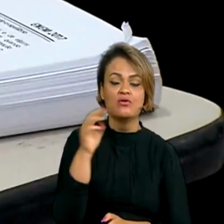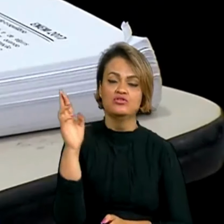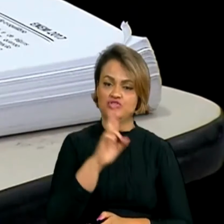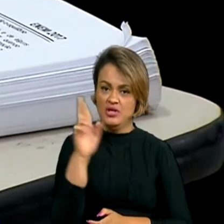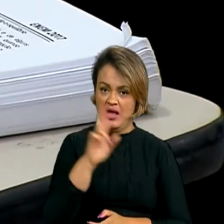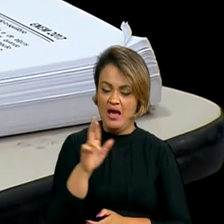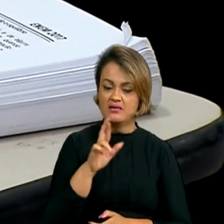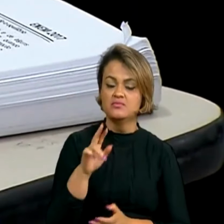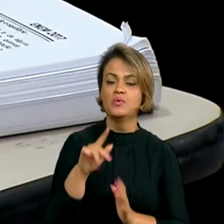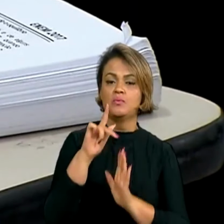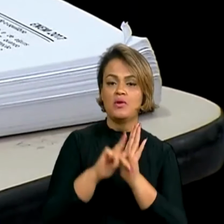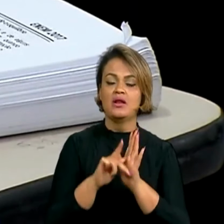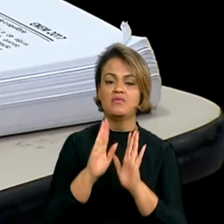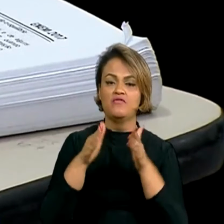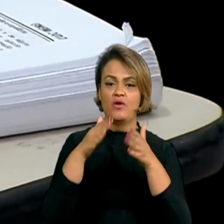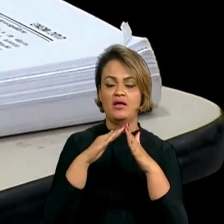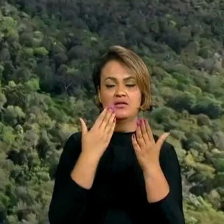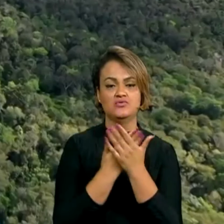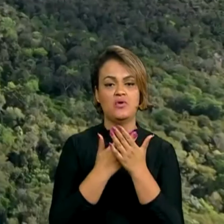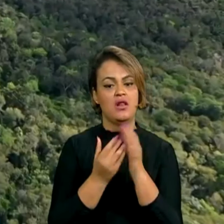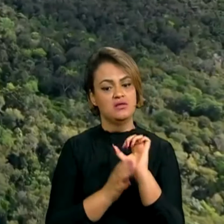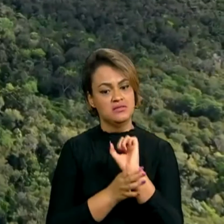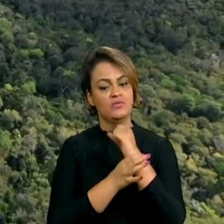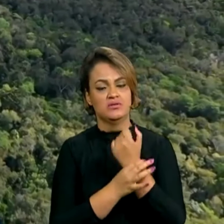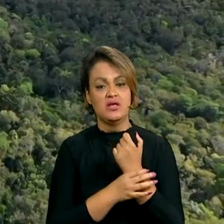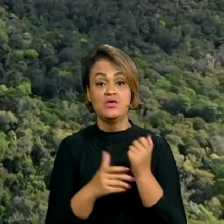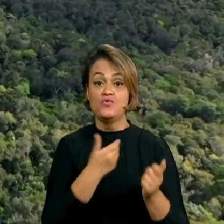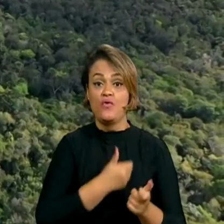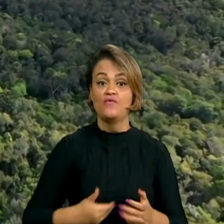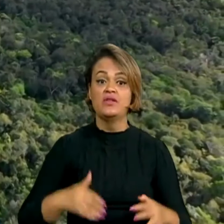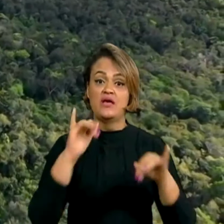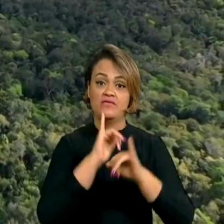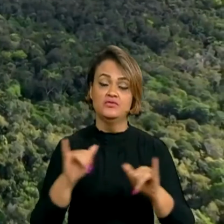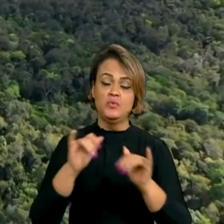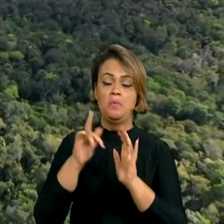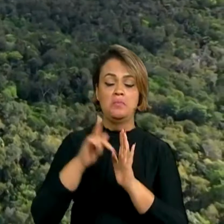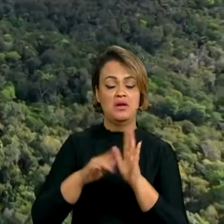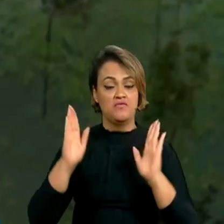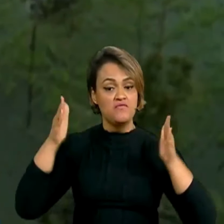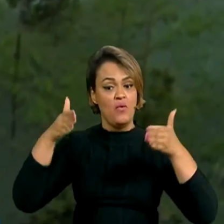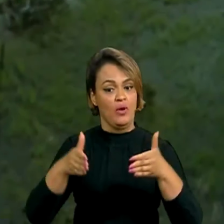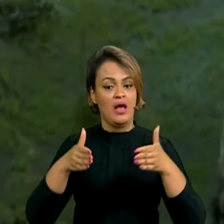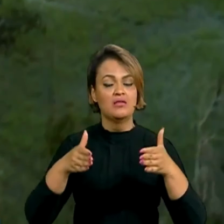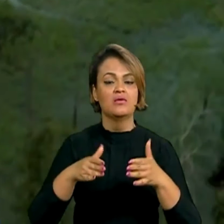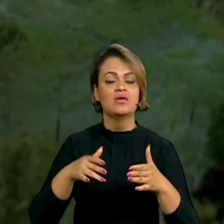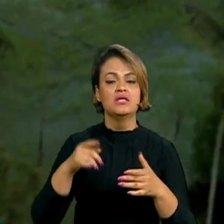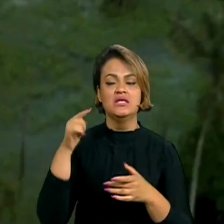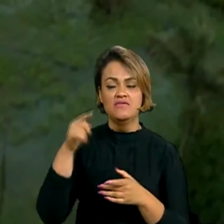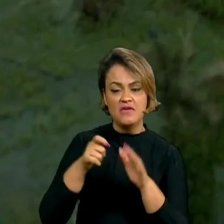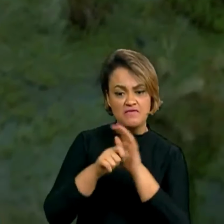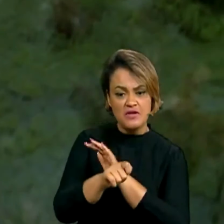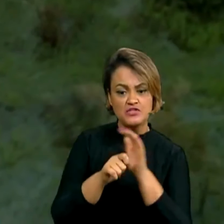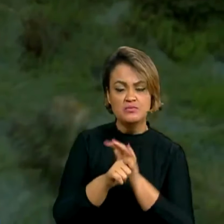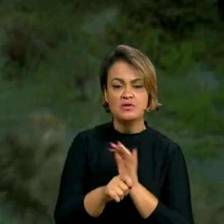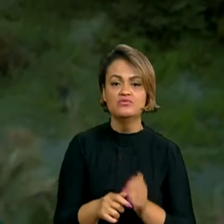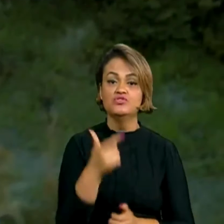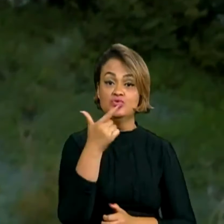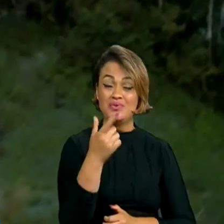R$170 milhões para o programa Escola Segura. E o governo lançou um plano específico que prevê o investimento